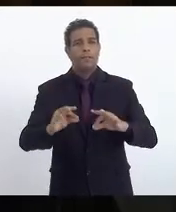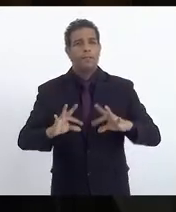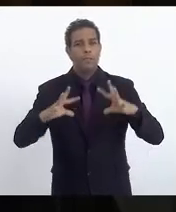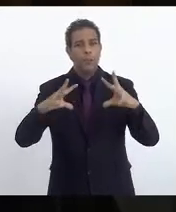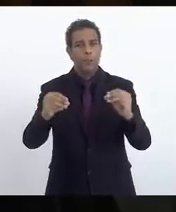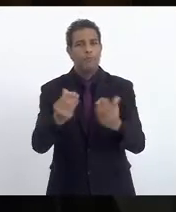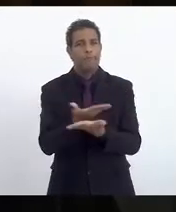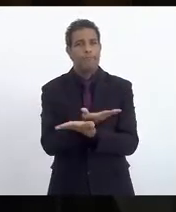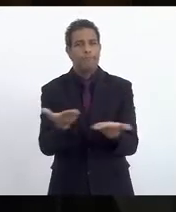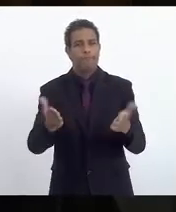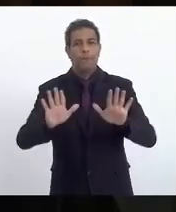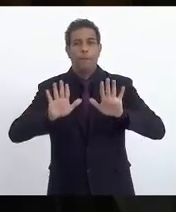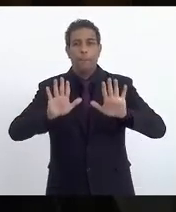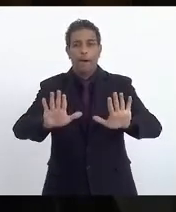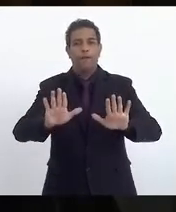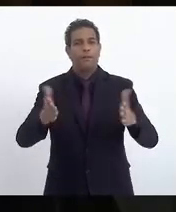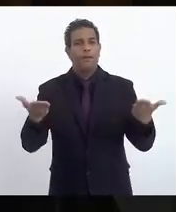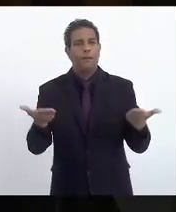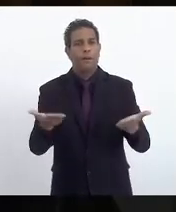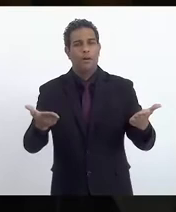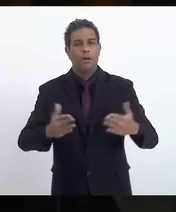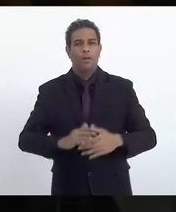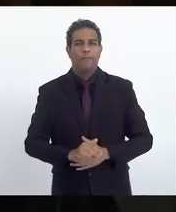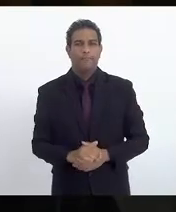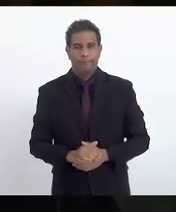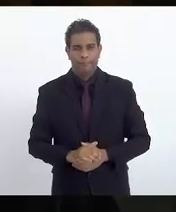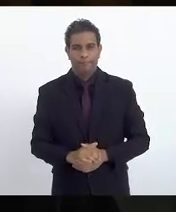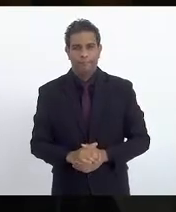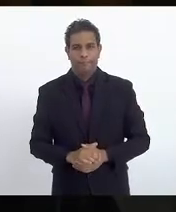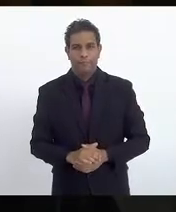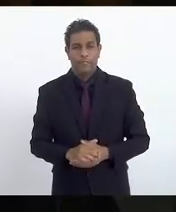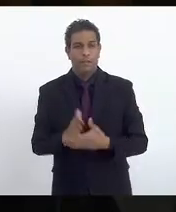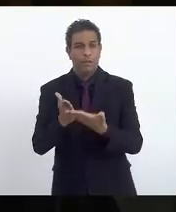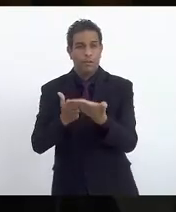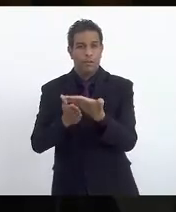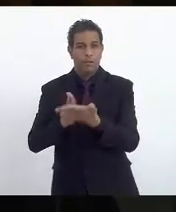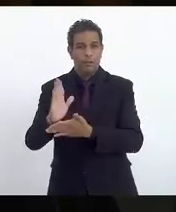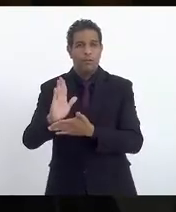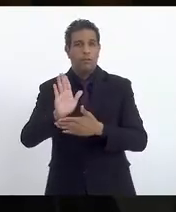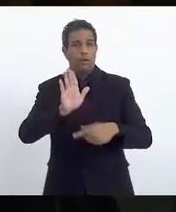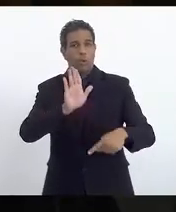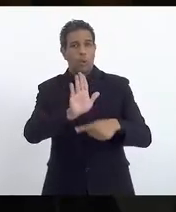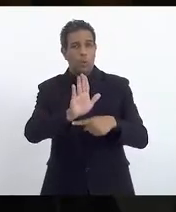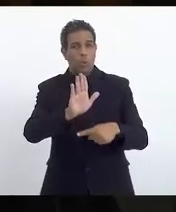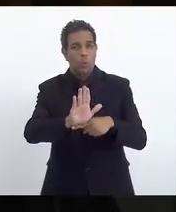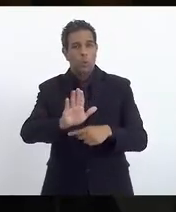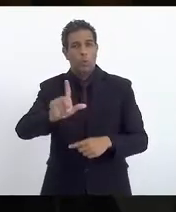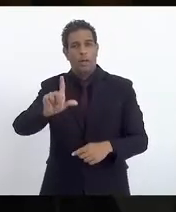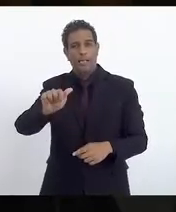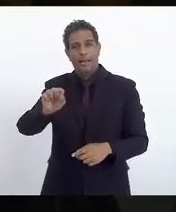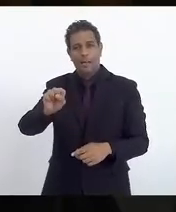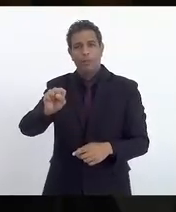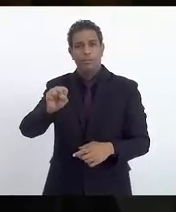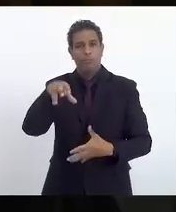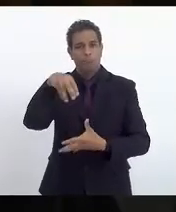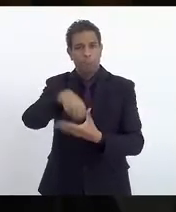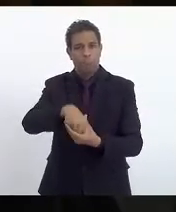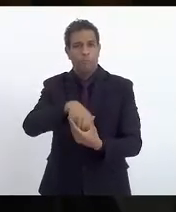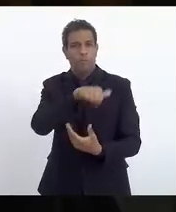unanimidade vai recentemente e aprovamos o auxílio-gás senhora presidente